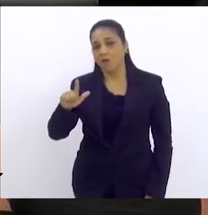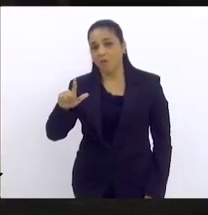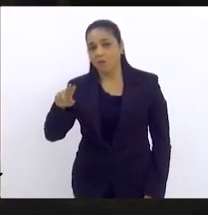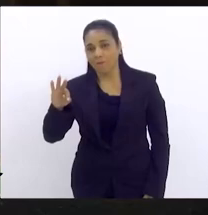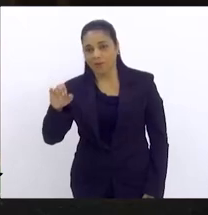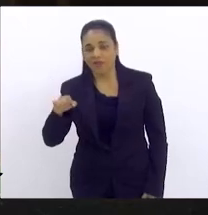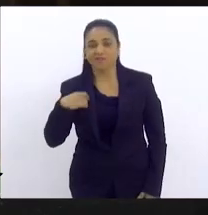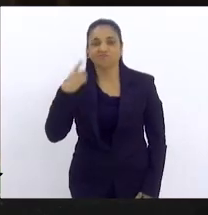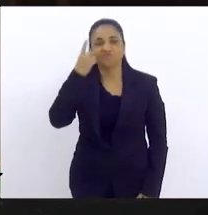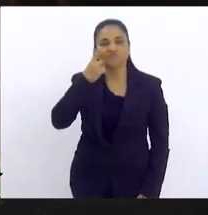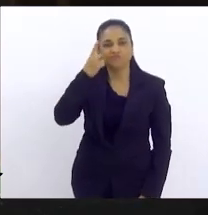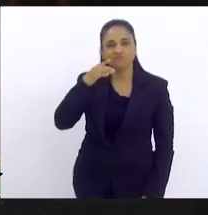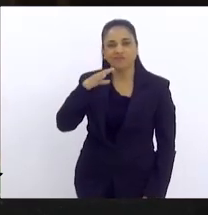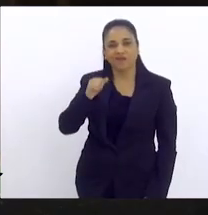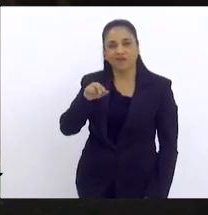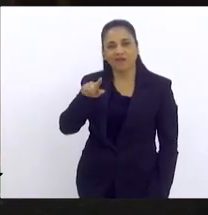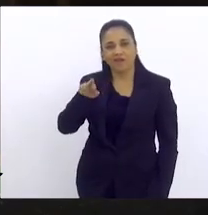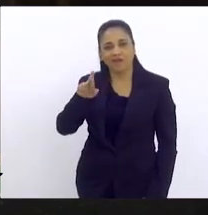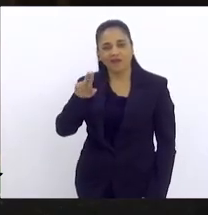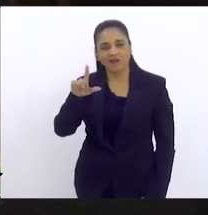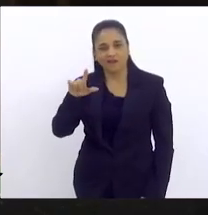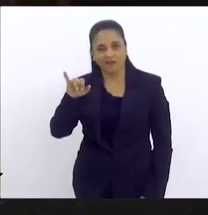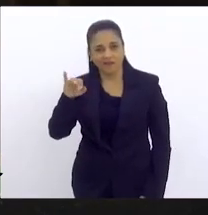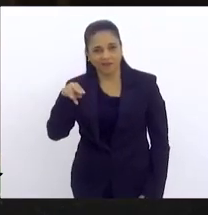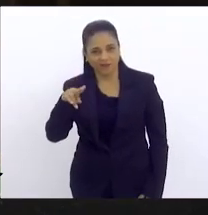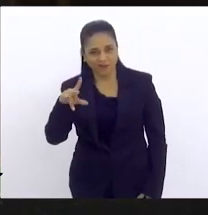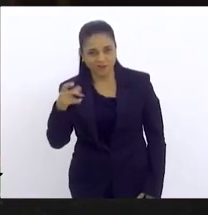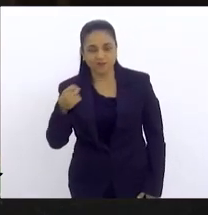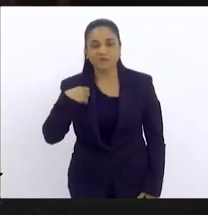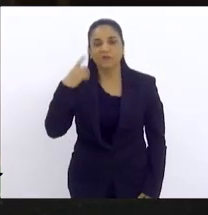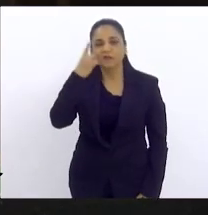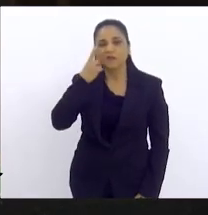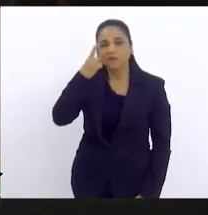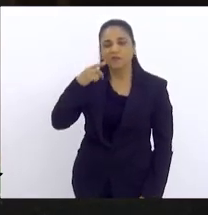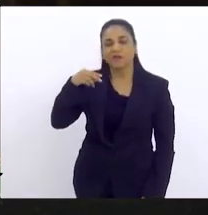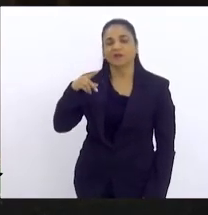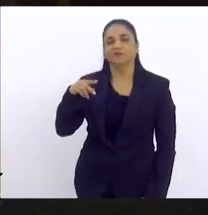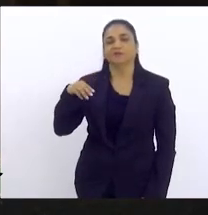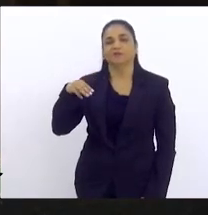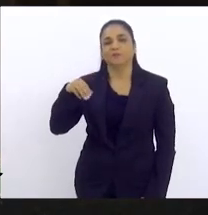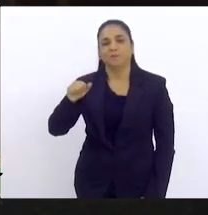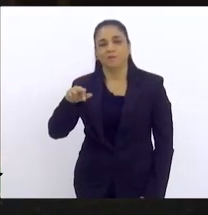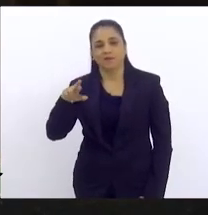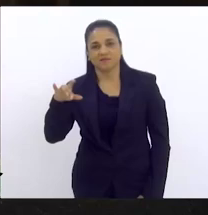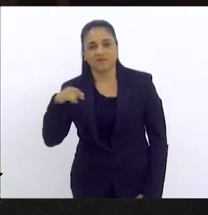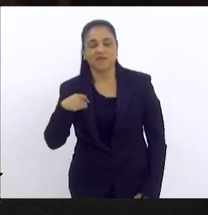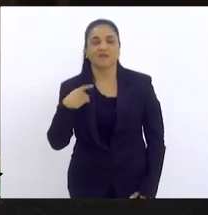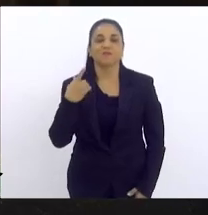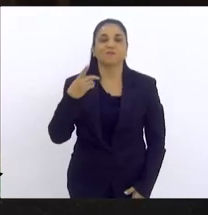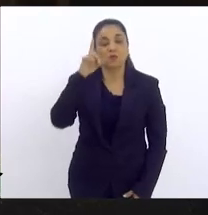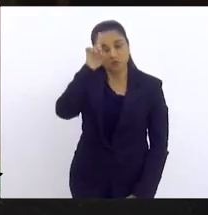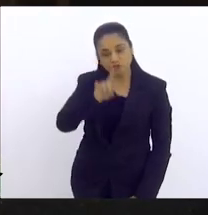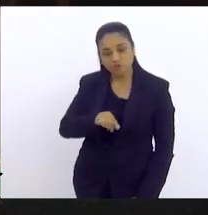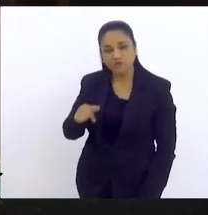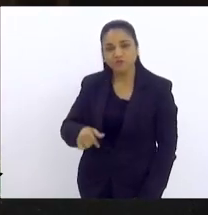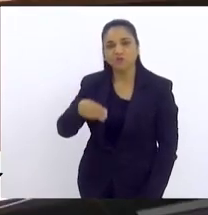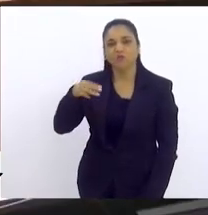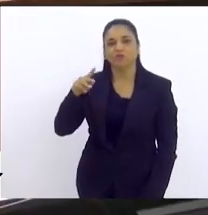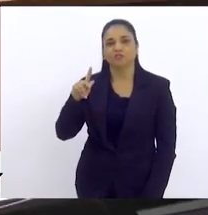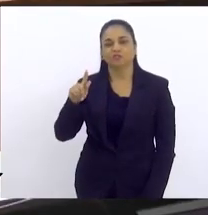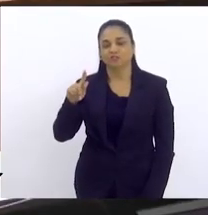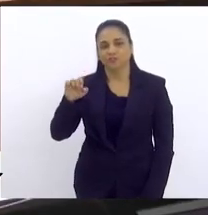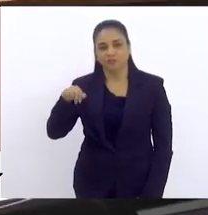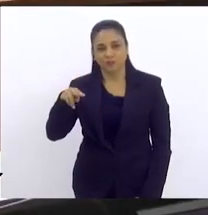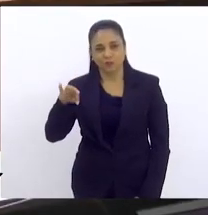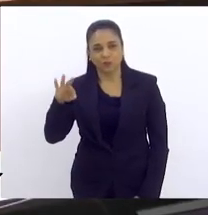Carlinhos meu diretor Dr gnetton meu irmão aí que o vizinho Doutor